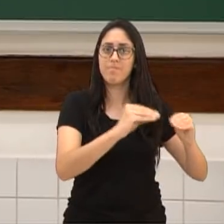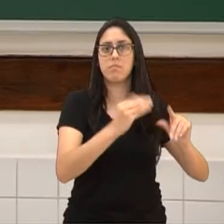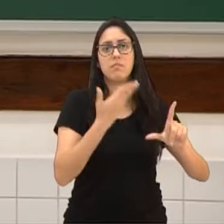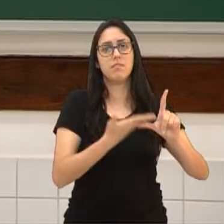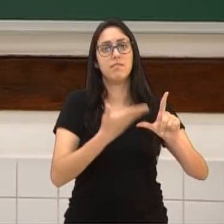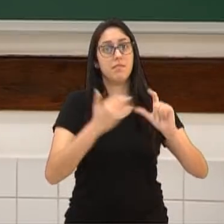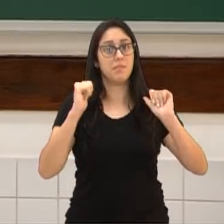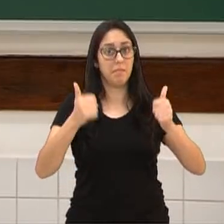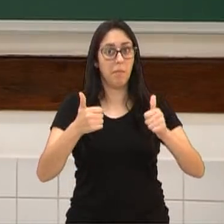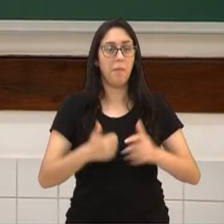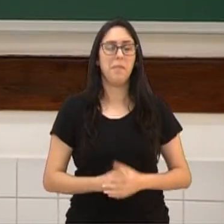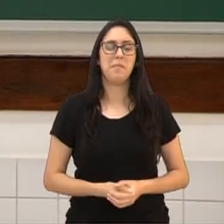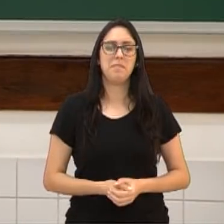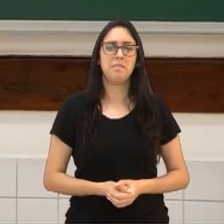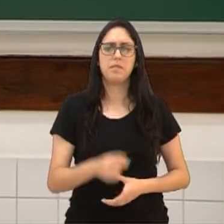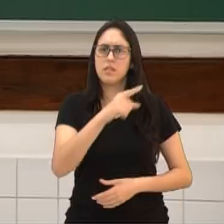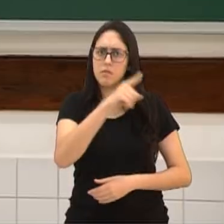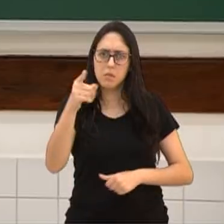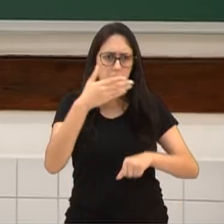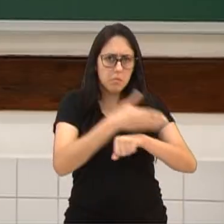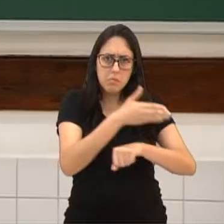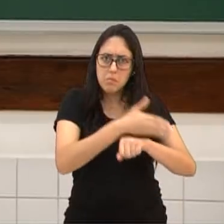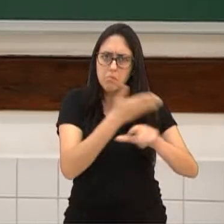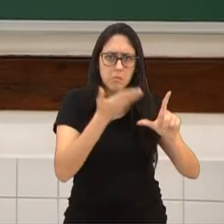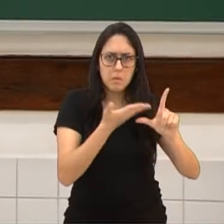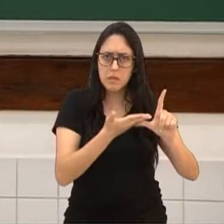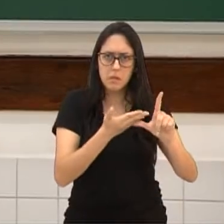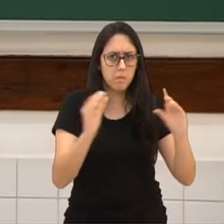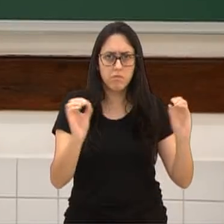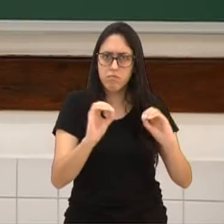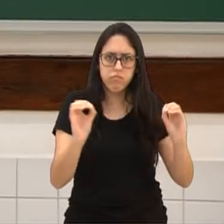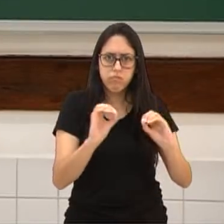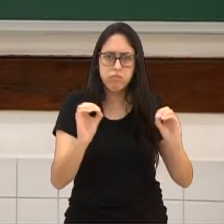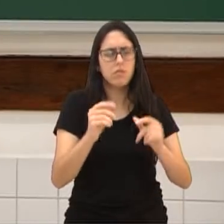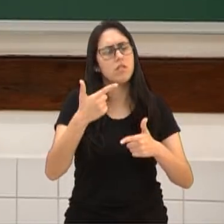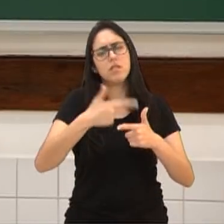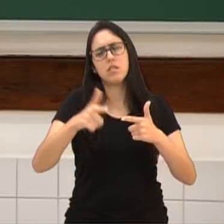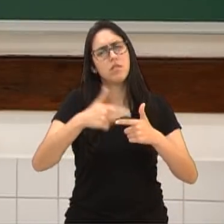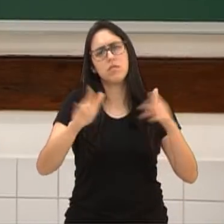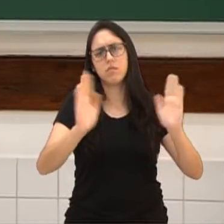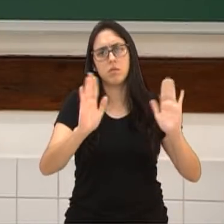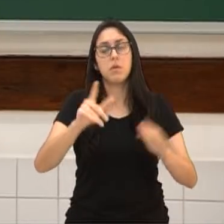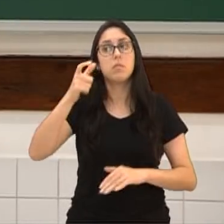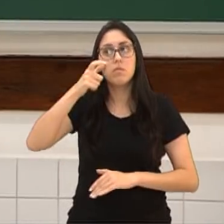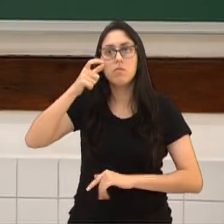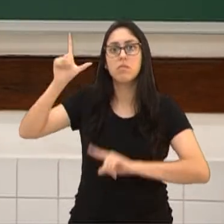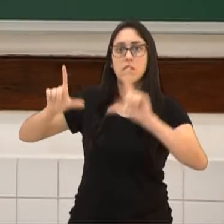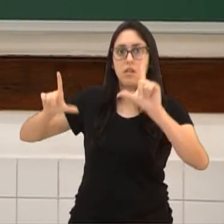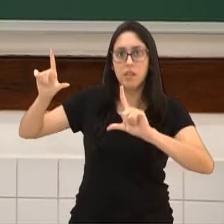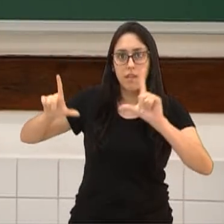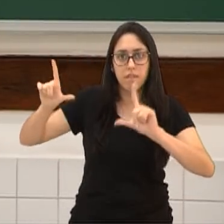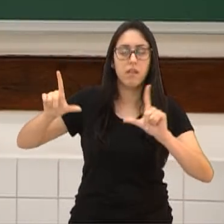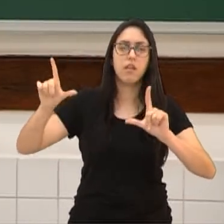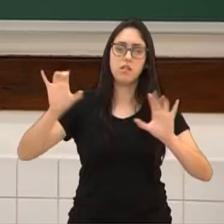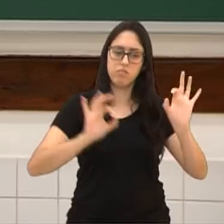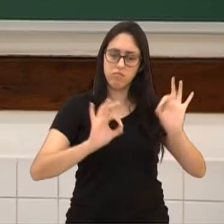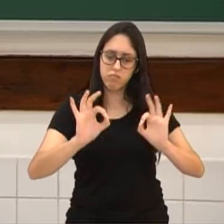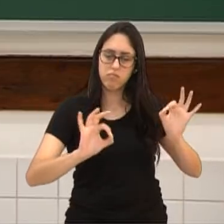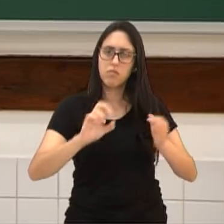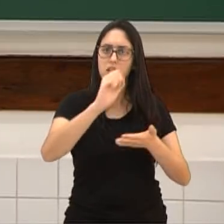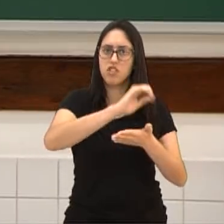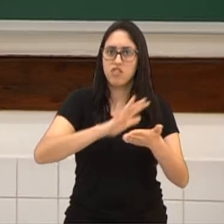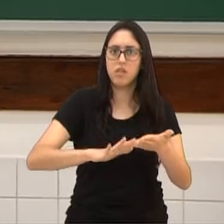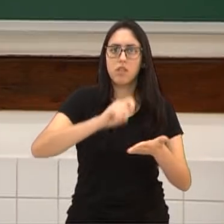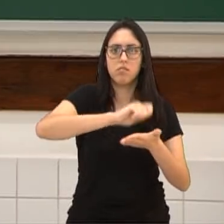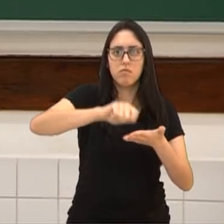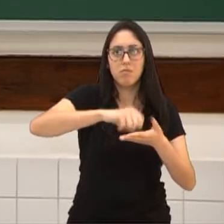ok? Você não está acessando? Não tem problema. Se você está assistindo pela TV, não esqueça de organizar o seu material e